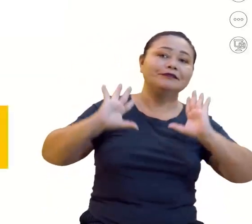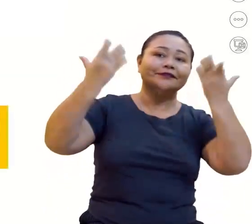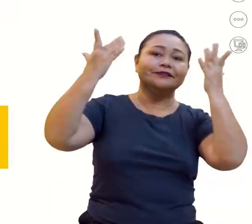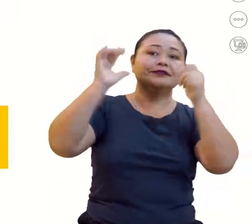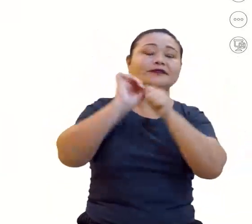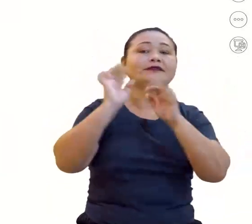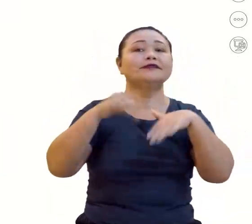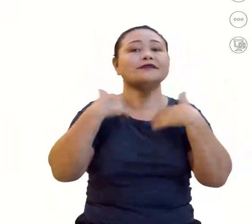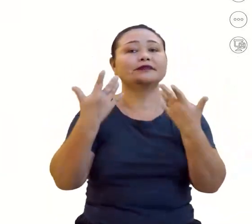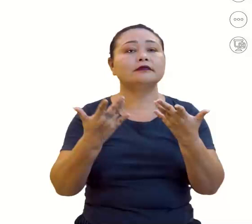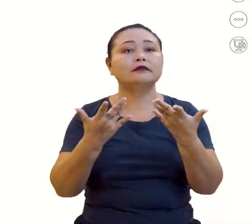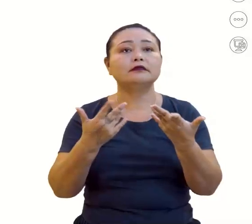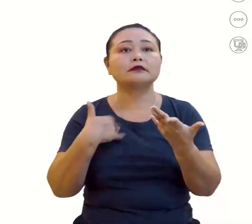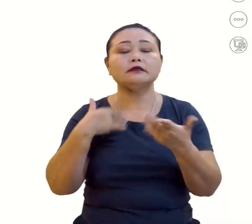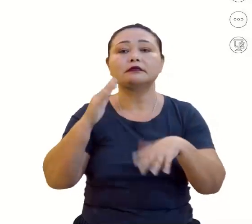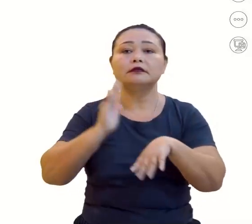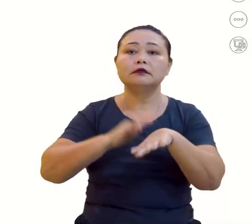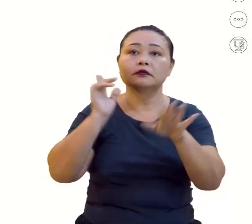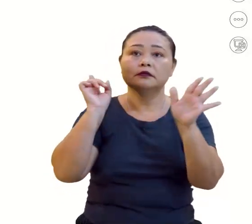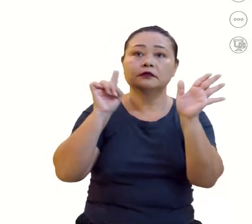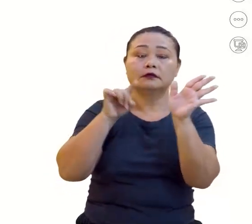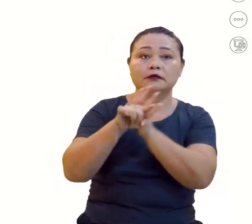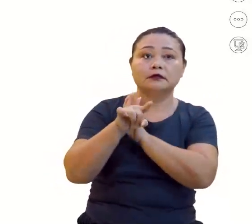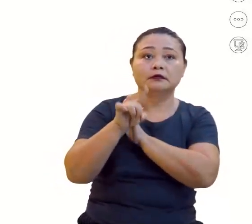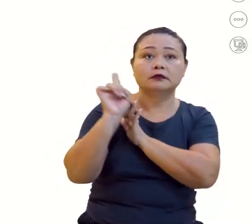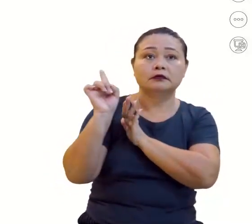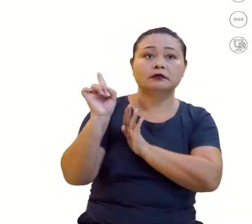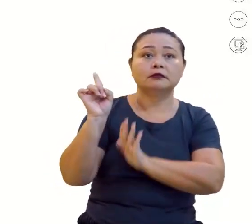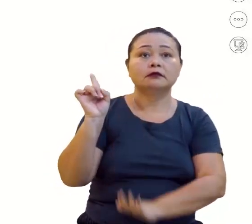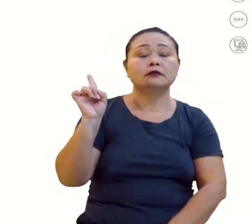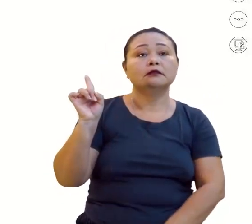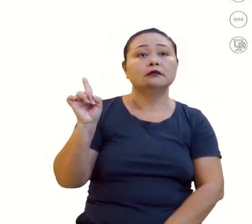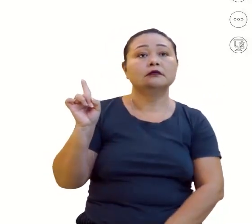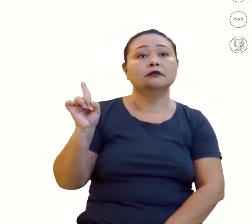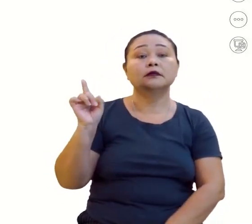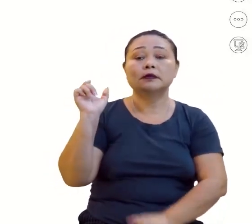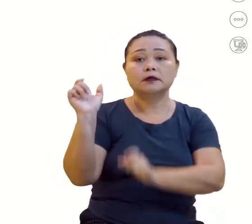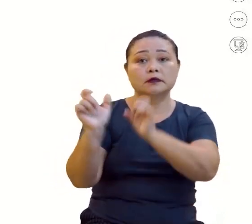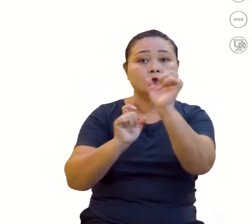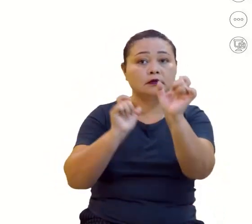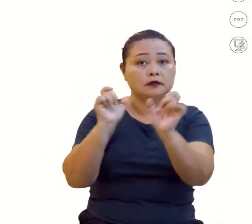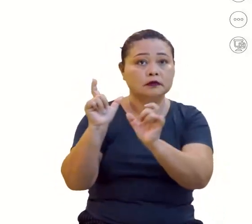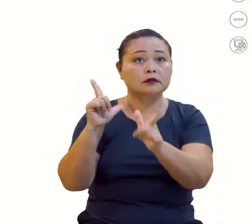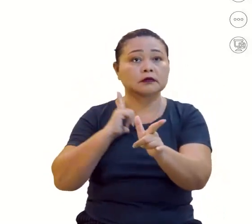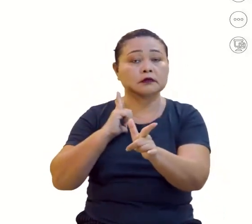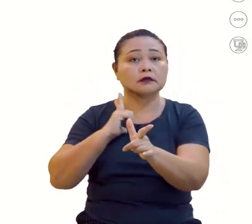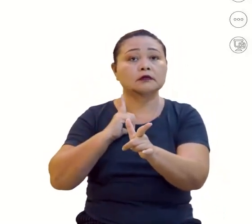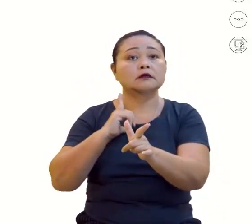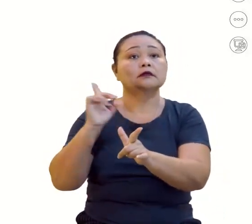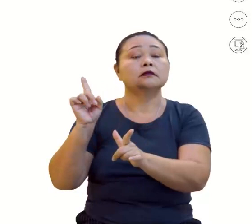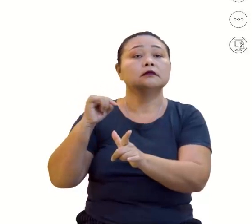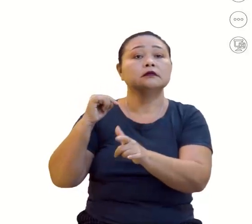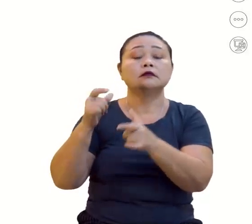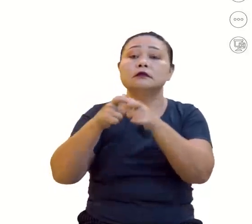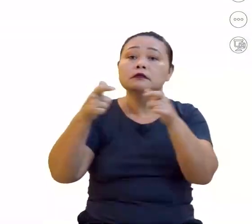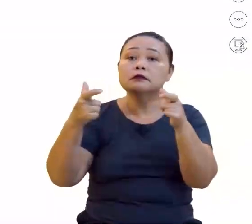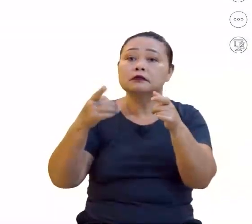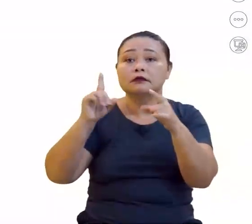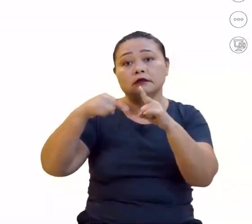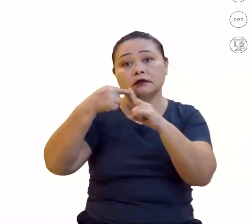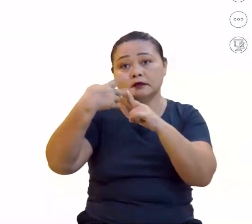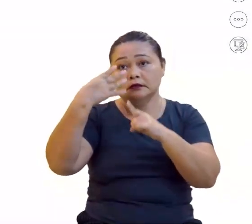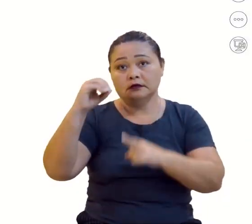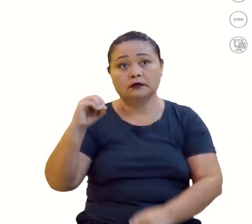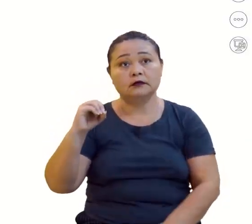Vamos então a mais uma questão, né? Então aqui, vamos trabalhar um pouquinho as palavras-chave, né? Que a gente acabou não trabalhando. Aumentava em